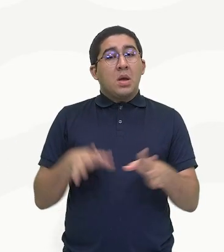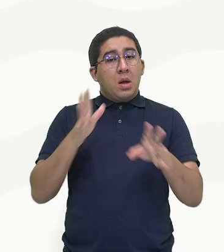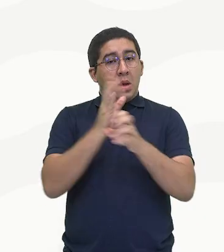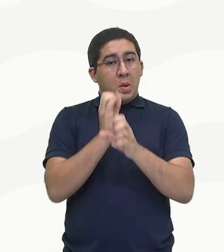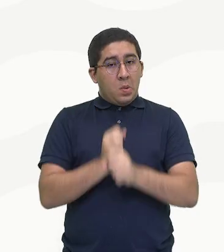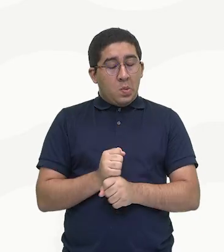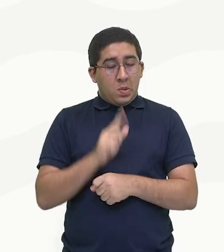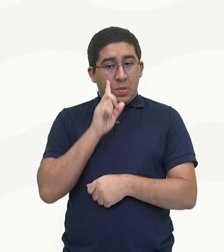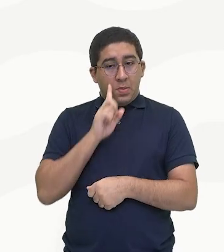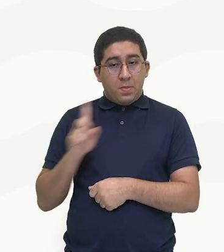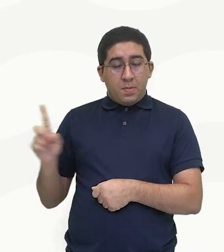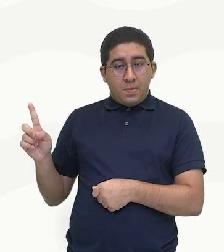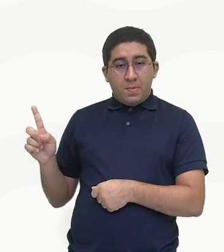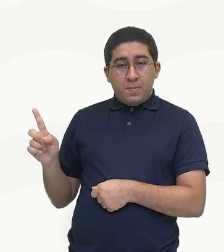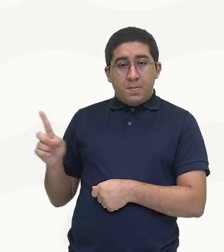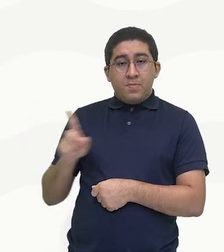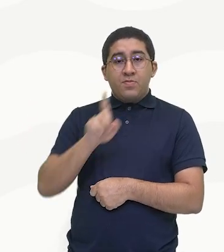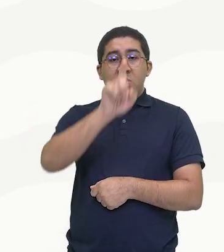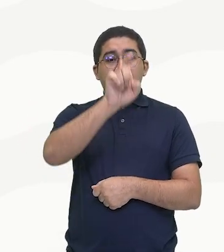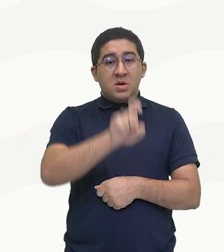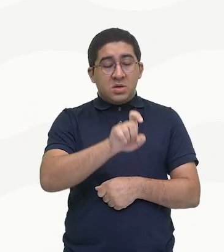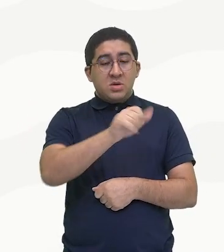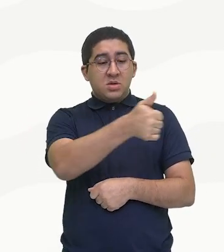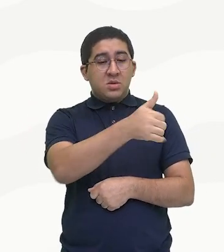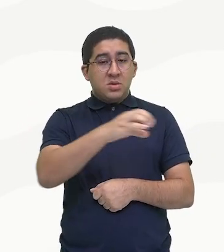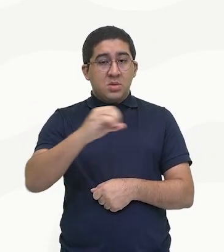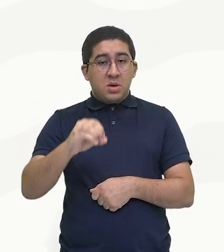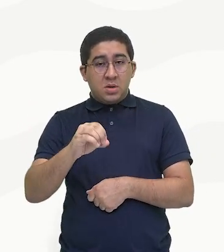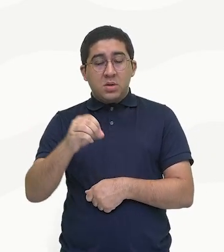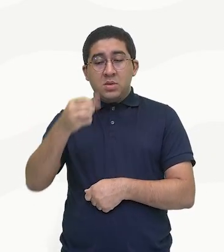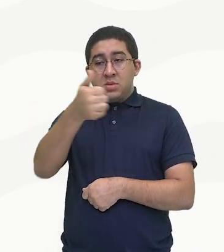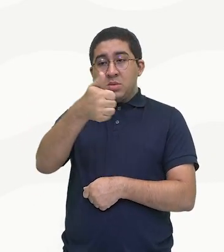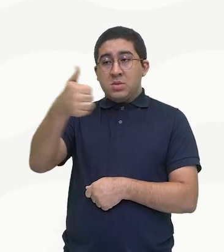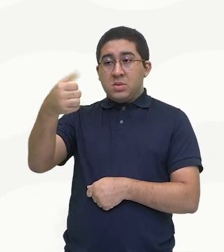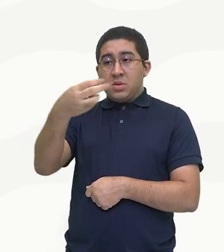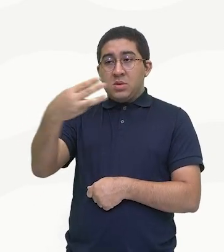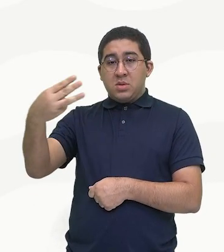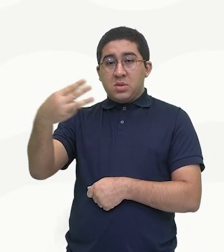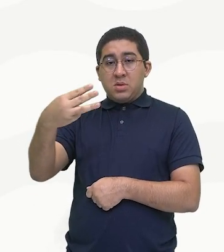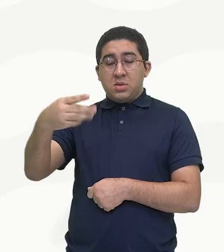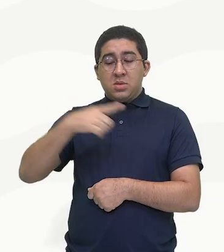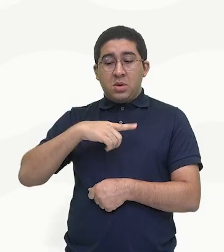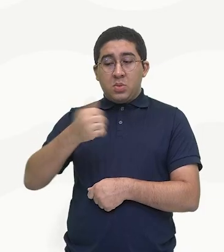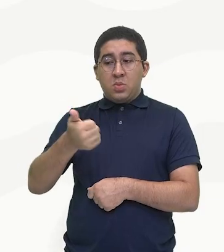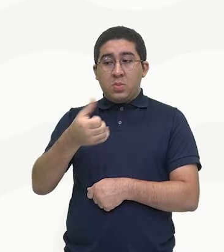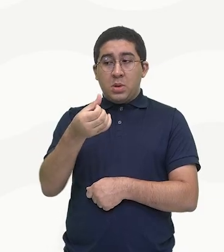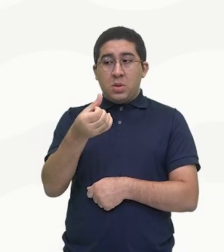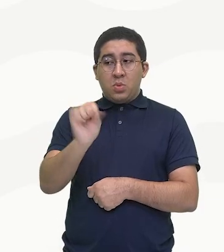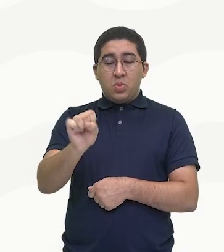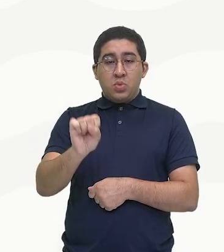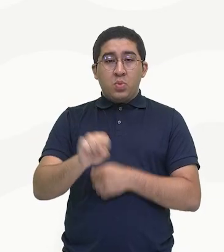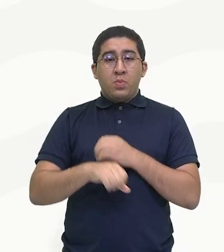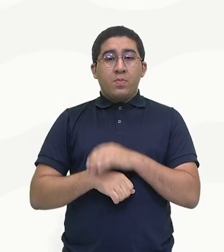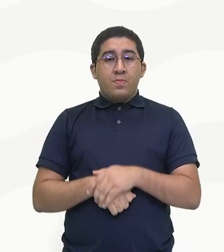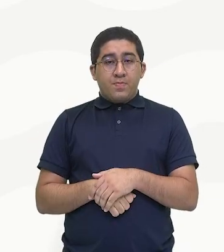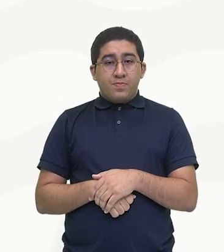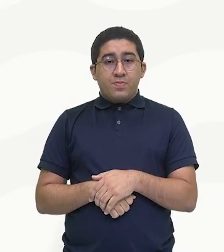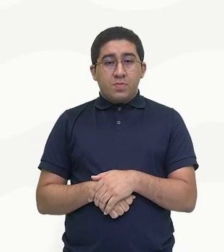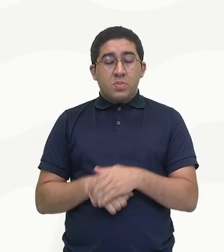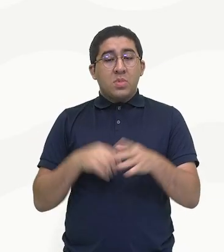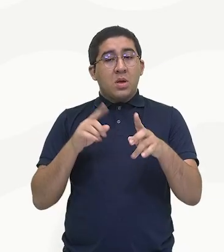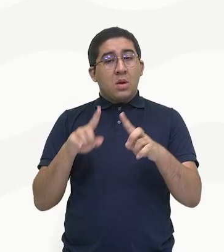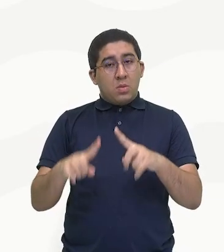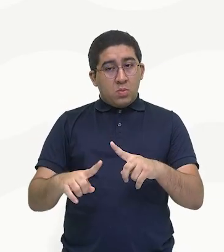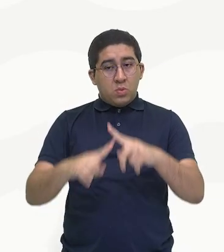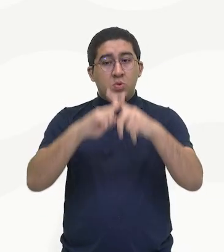aqui. X está para 100, assim como 133 está para 168. A gente multiplica